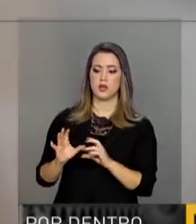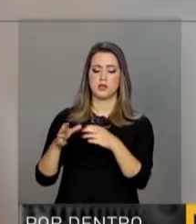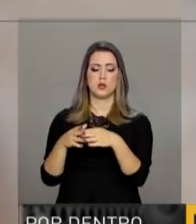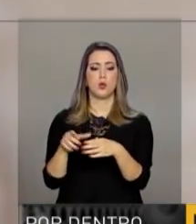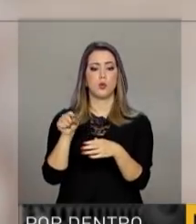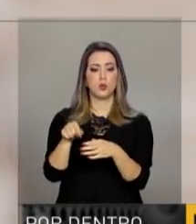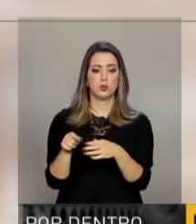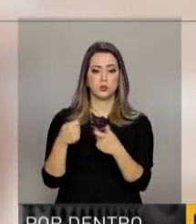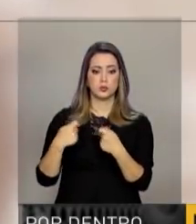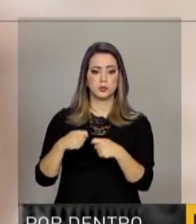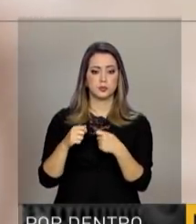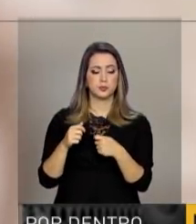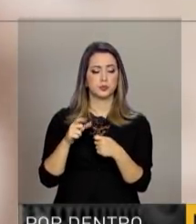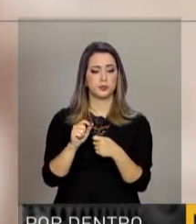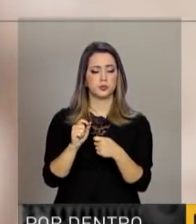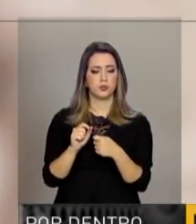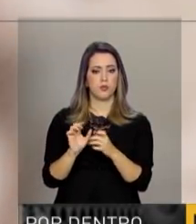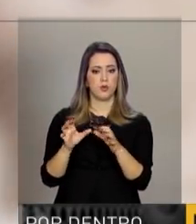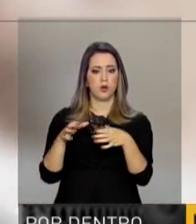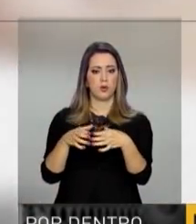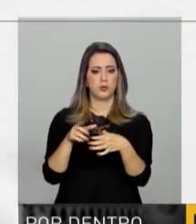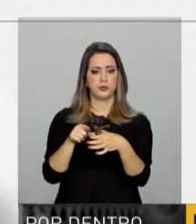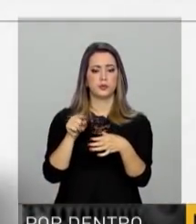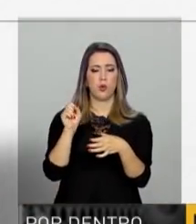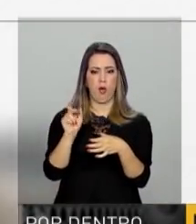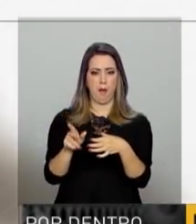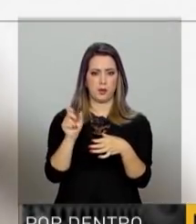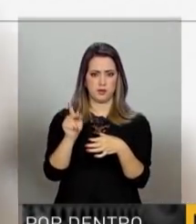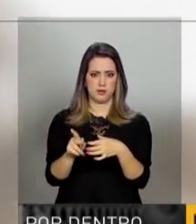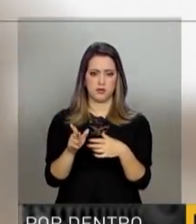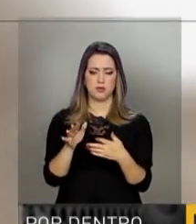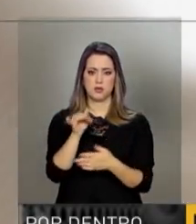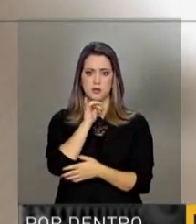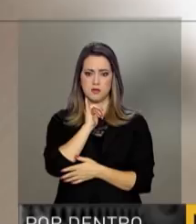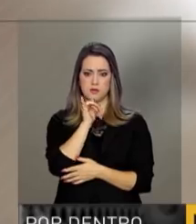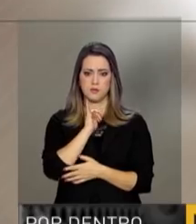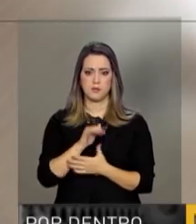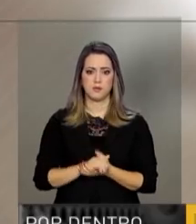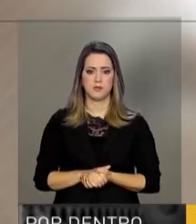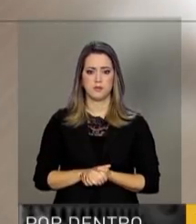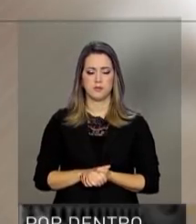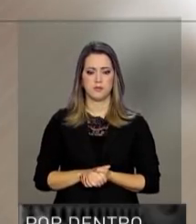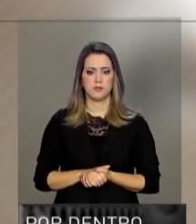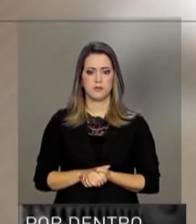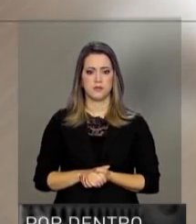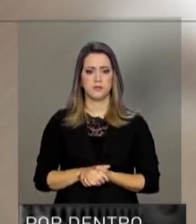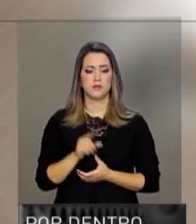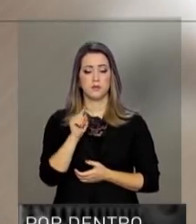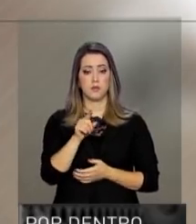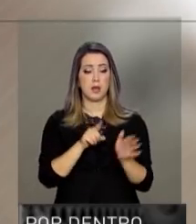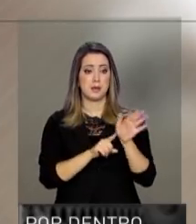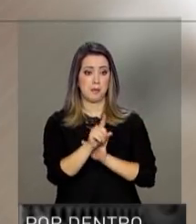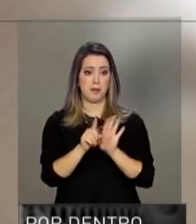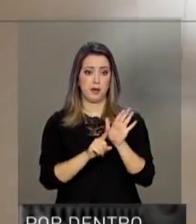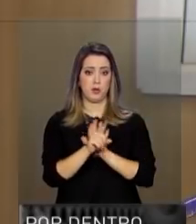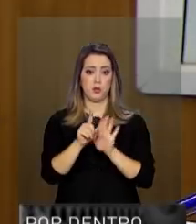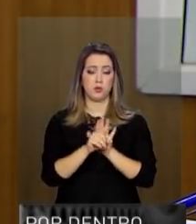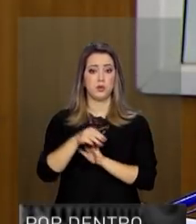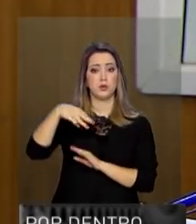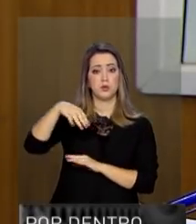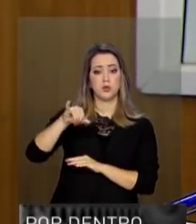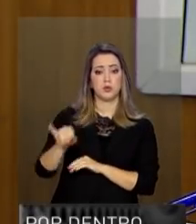exatamente o candidato à aposentadoria, por exemplo? Fazendo uma correção, essa aí é a pergunta do MJ, da